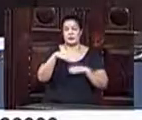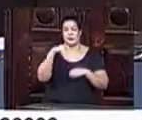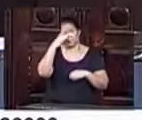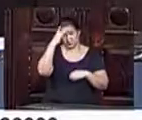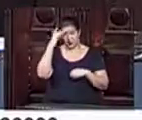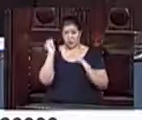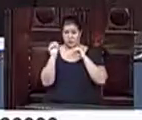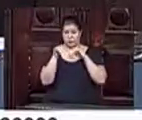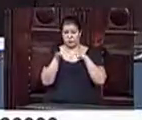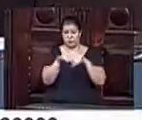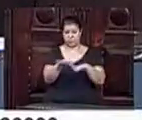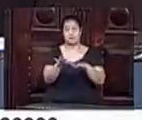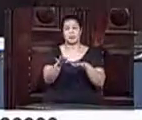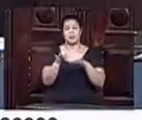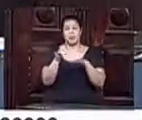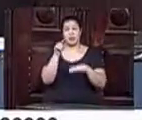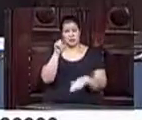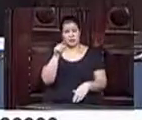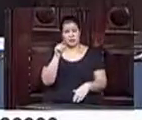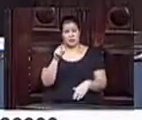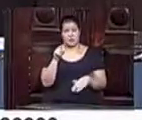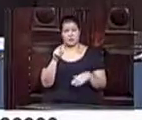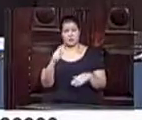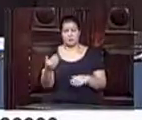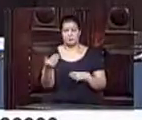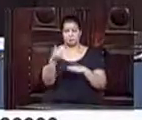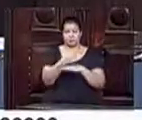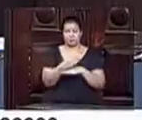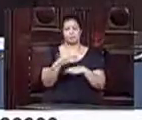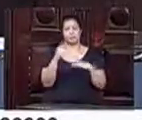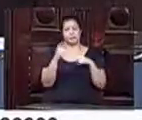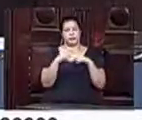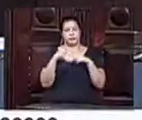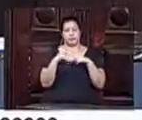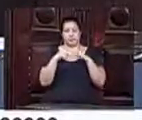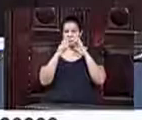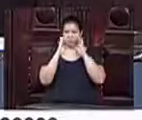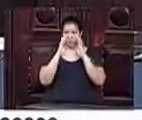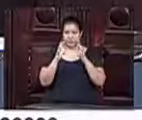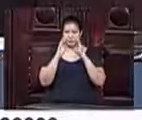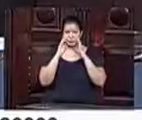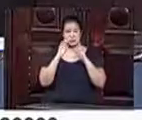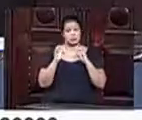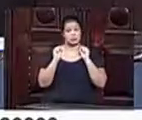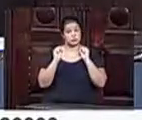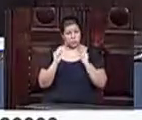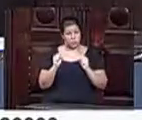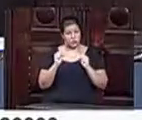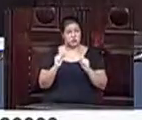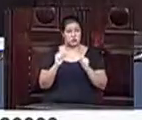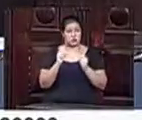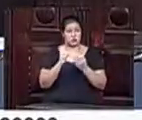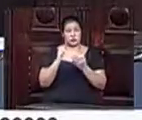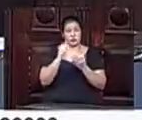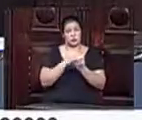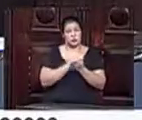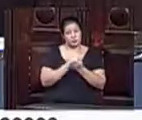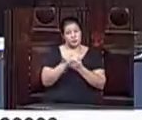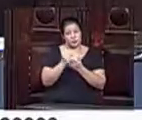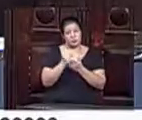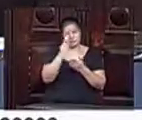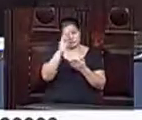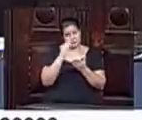desse paciente, para que o paciente que realmente precise possa encontrar uma porta aberta e